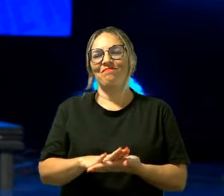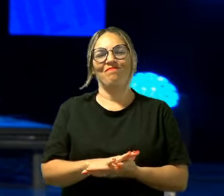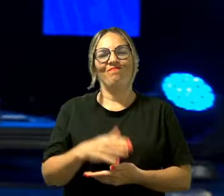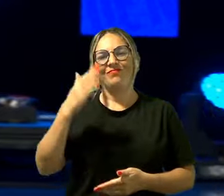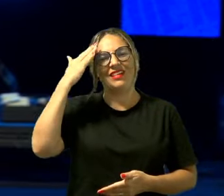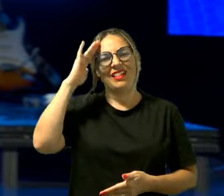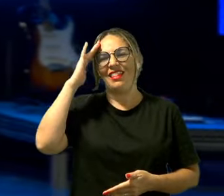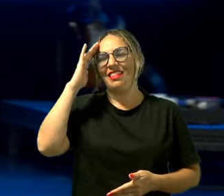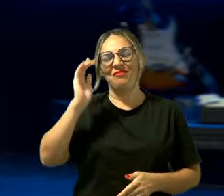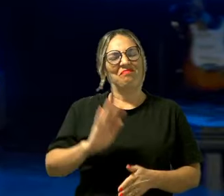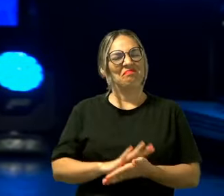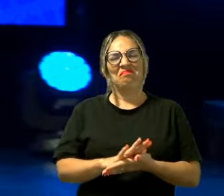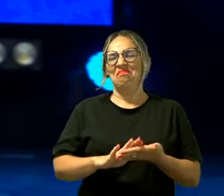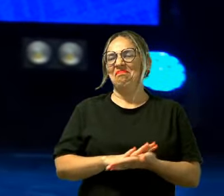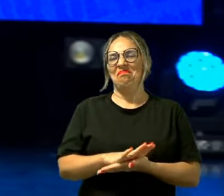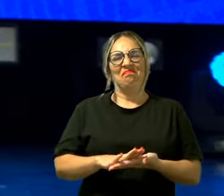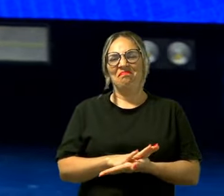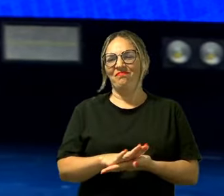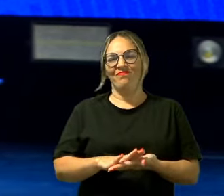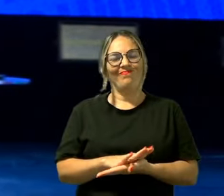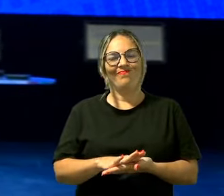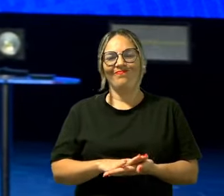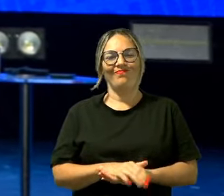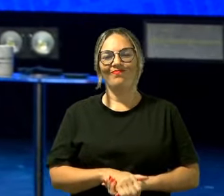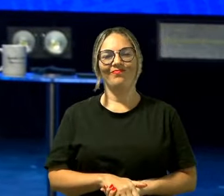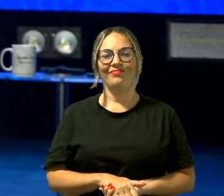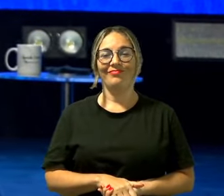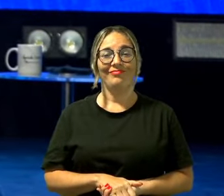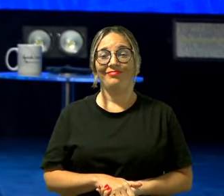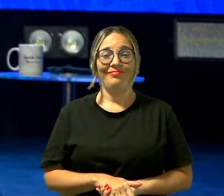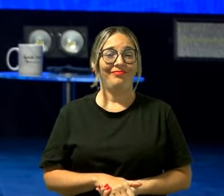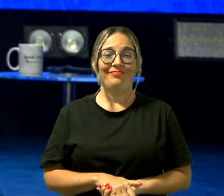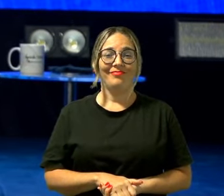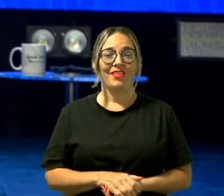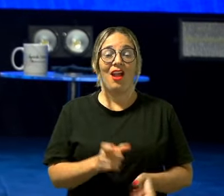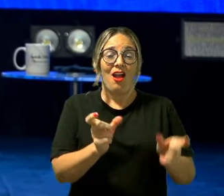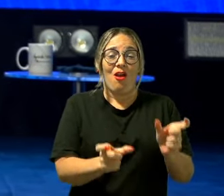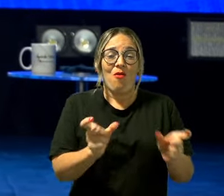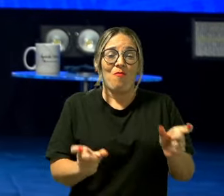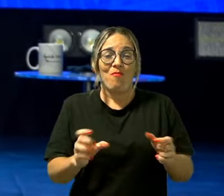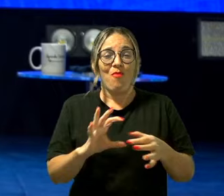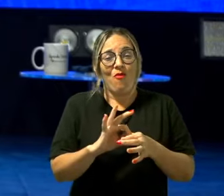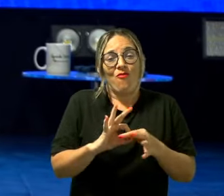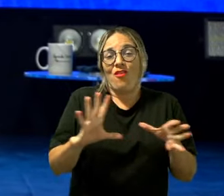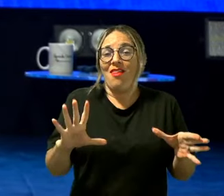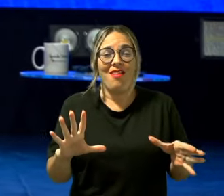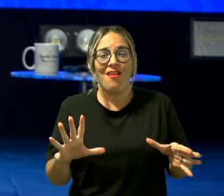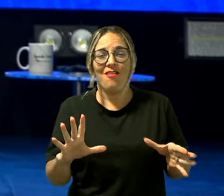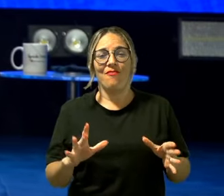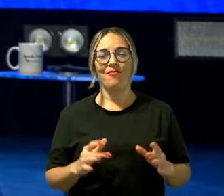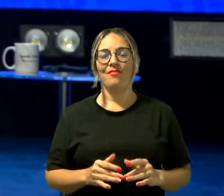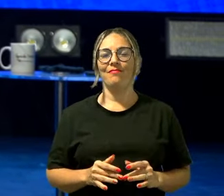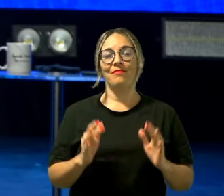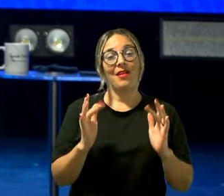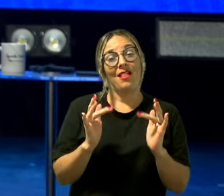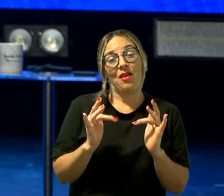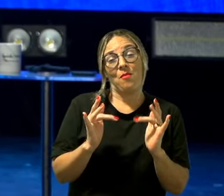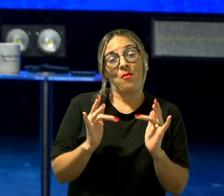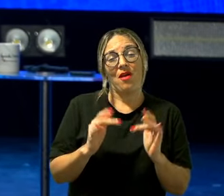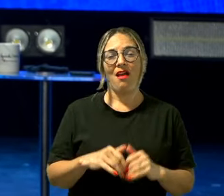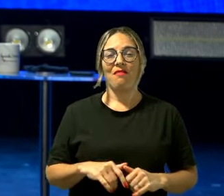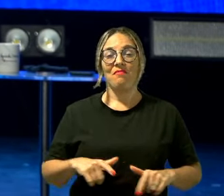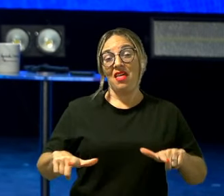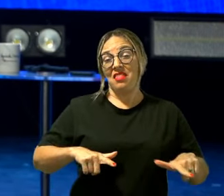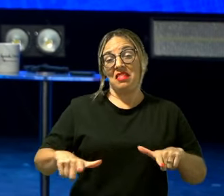Ele não entendeu nada. Ele está achando que é a ocupação. O povo está tendo tempo livre demais para namorar. Aleluia. Ele está achando que o